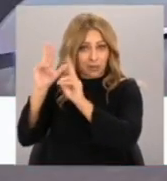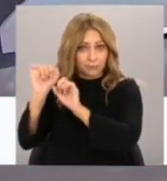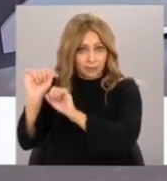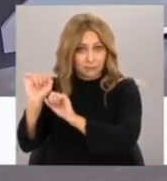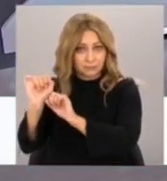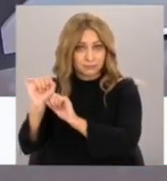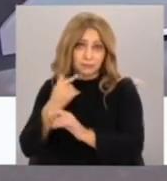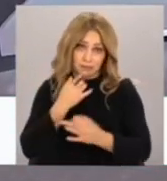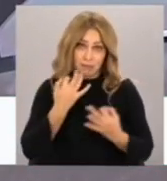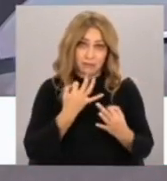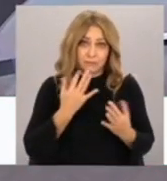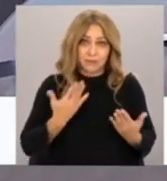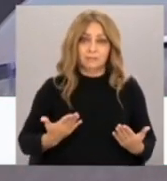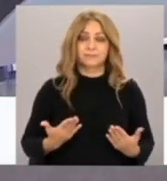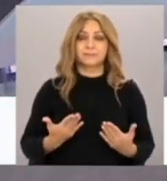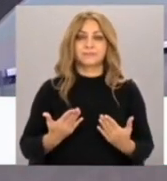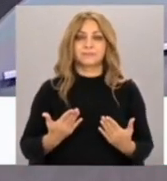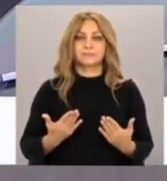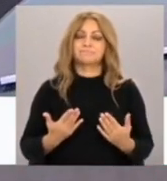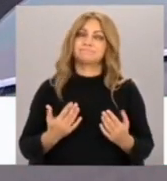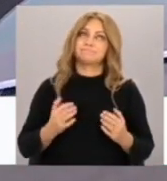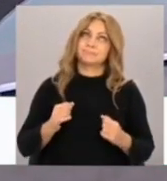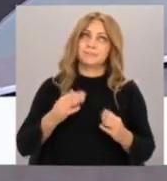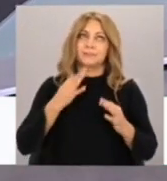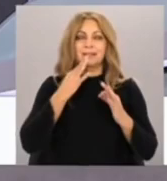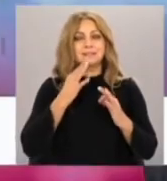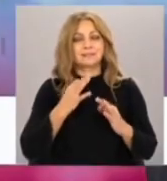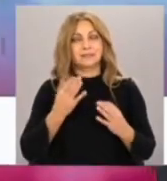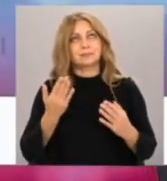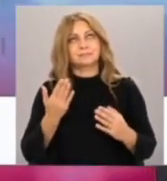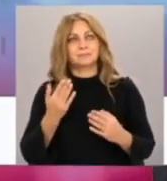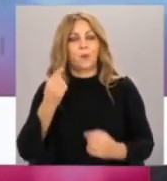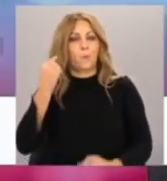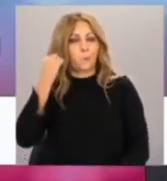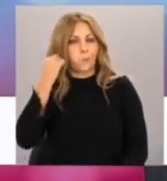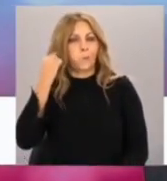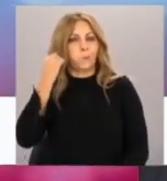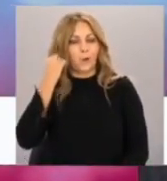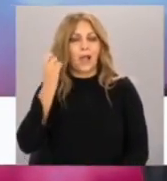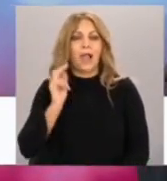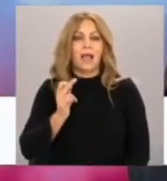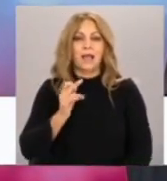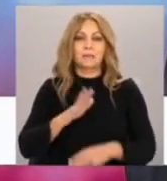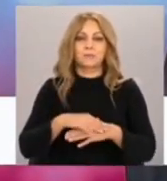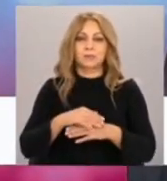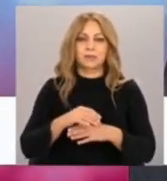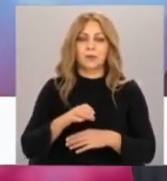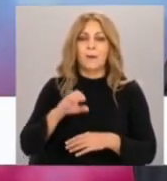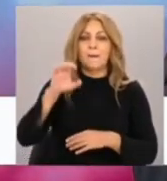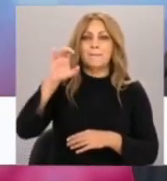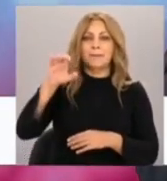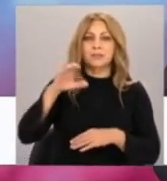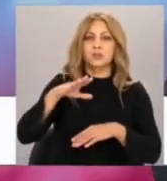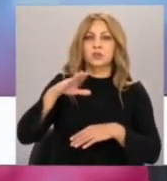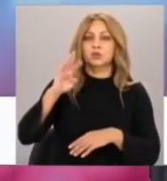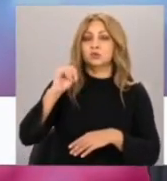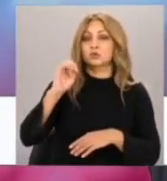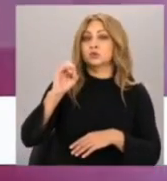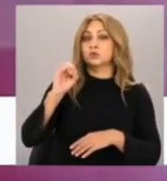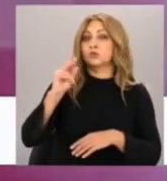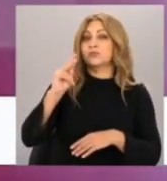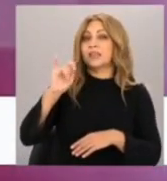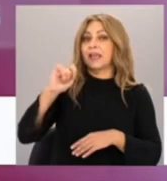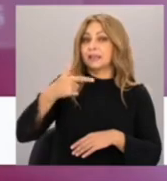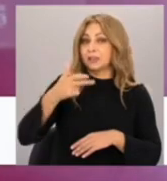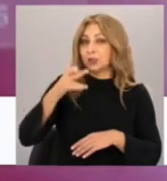é essa até E aí de fato faz lembrar muito no teu ouvido durante muitos anos em relação aos países só vi até porque é mas